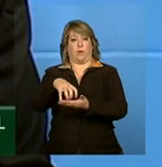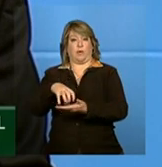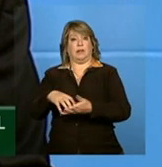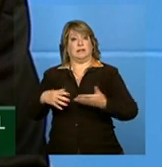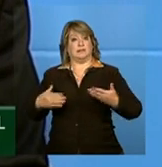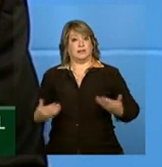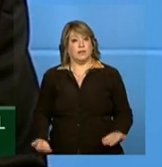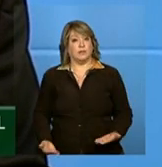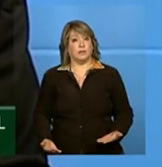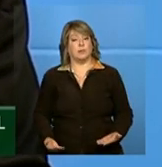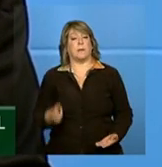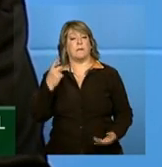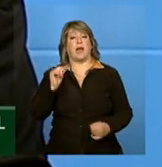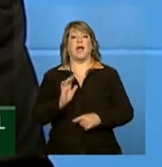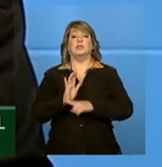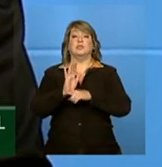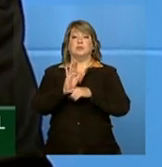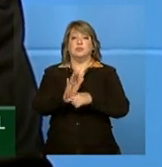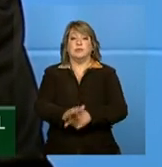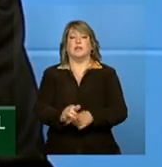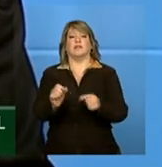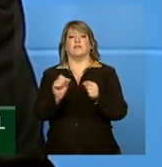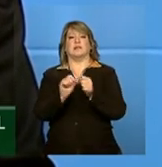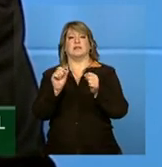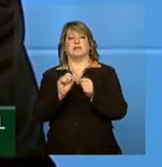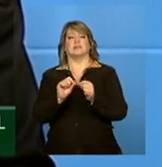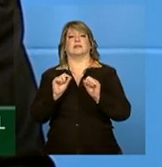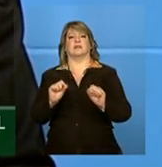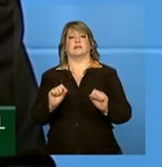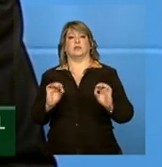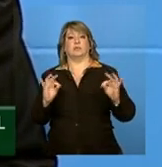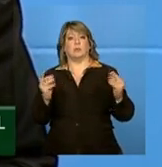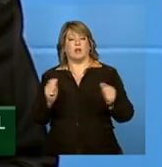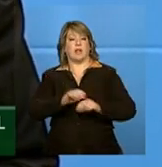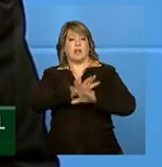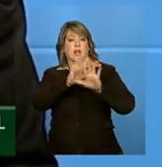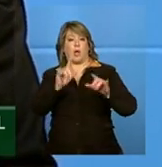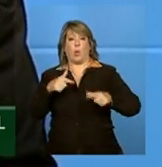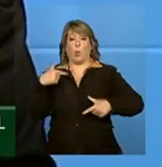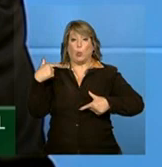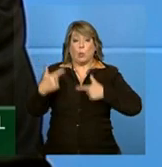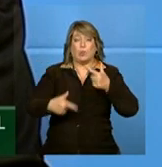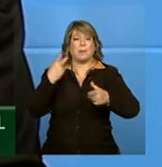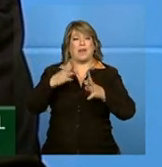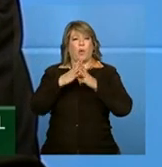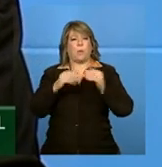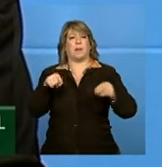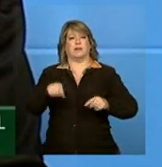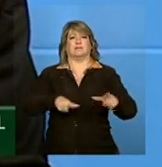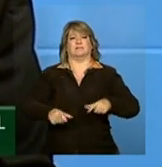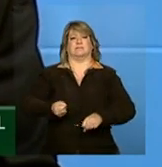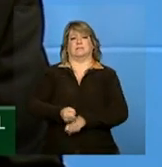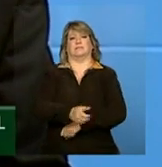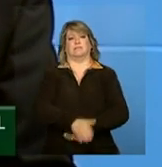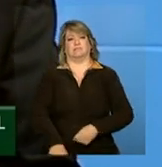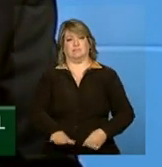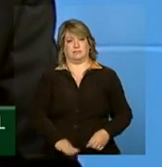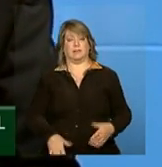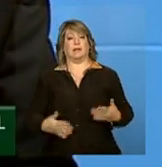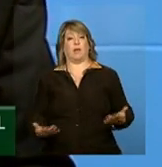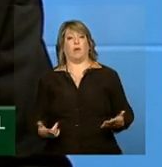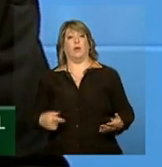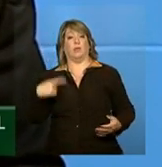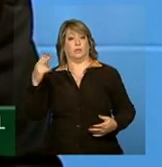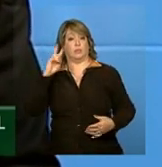para ajudar na adoção de estratégias eficazes e claras de luta contra o trabalho infantil. Da mesma forma, os empregadores